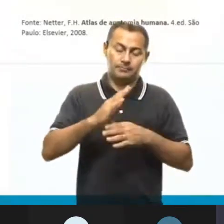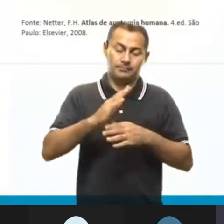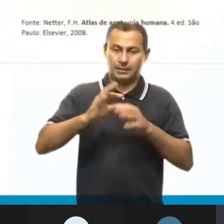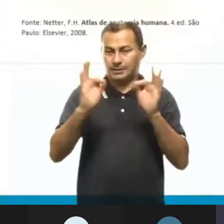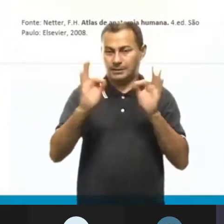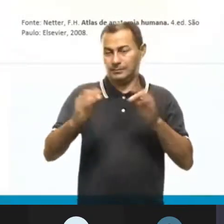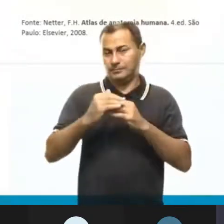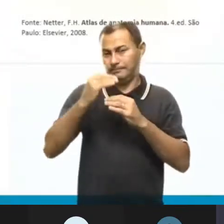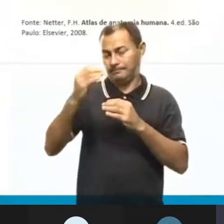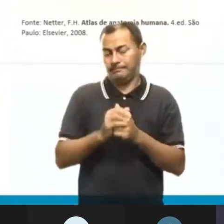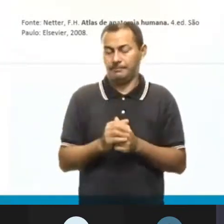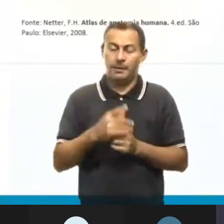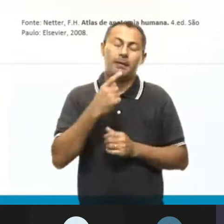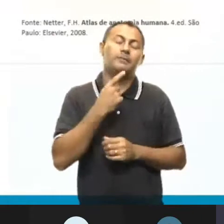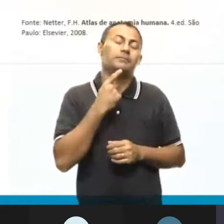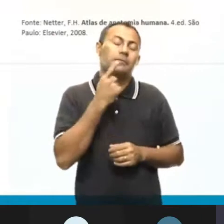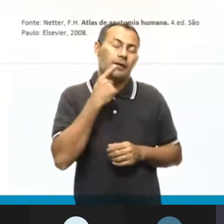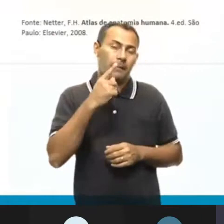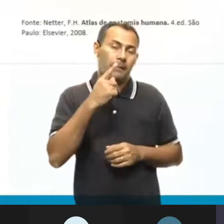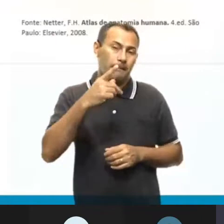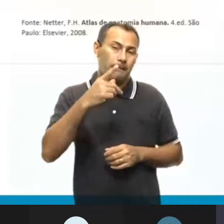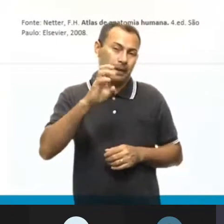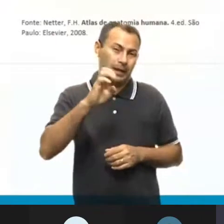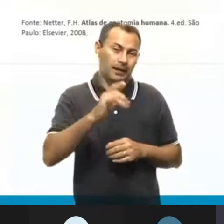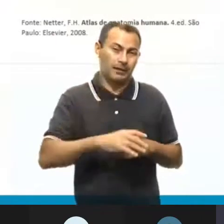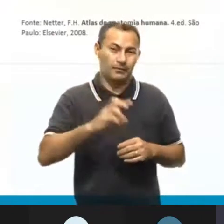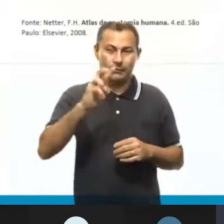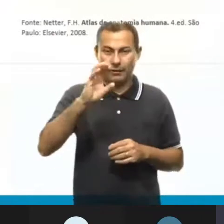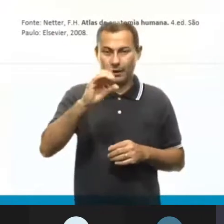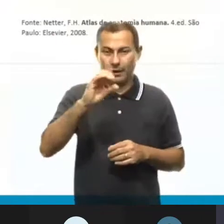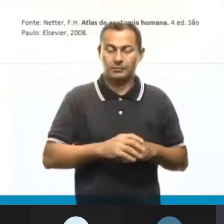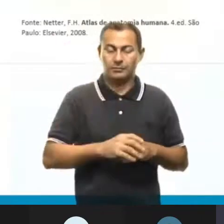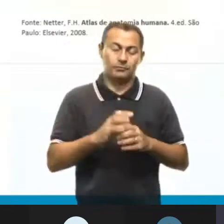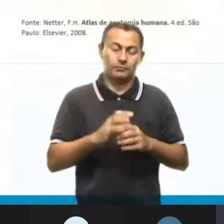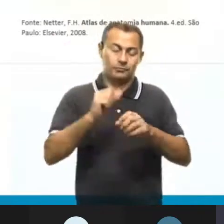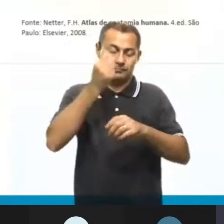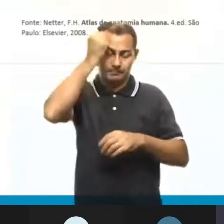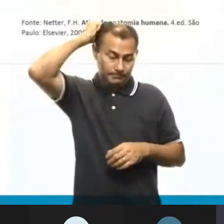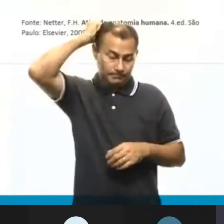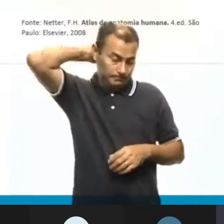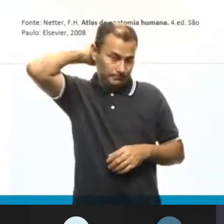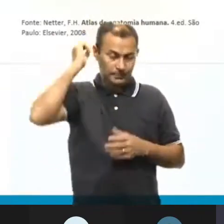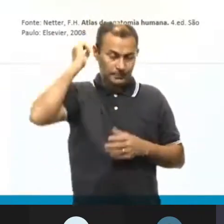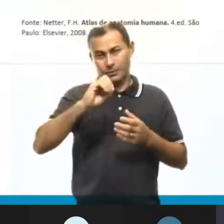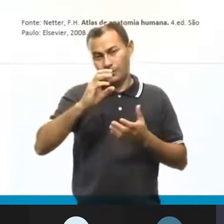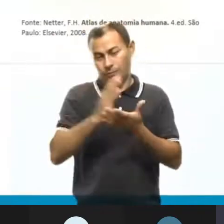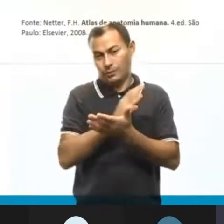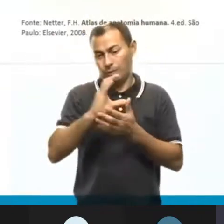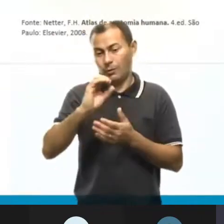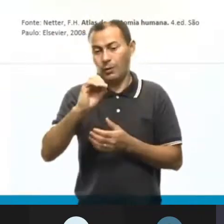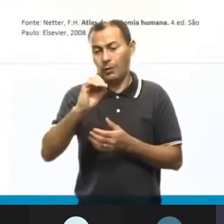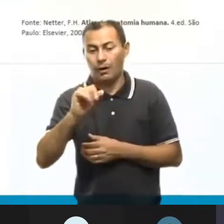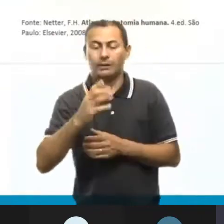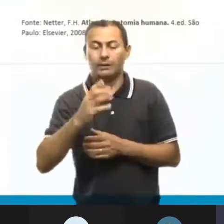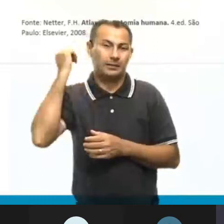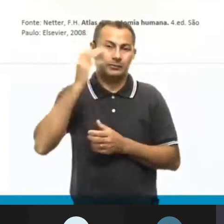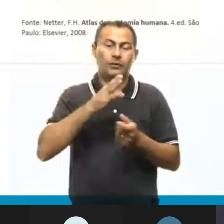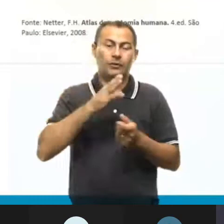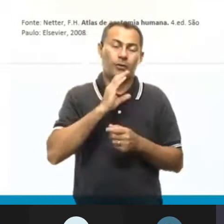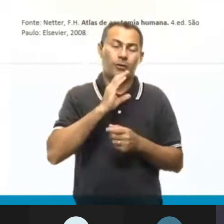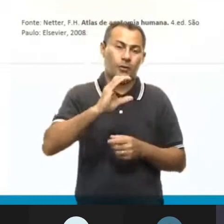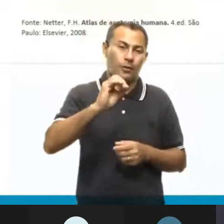superior aqui, ó, que é a prega vocal vestibular, que na verdade é uma prega vocal, né, ou corda vocal, antes era bem chamado